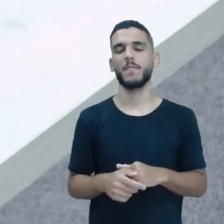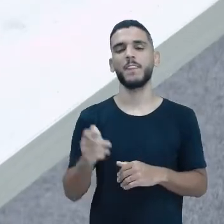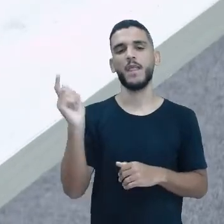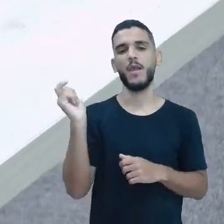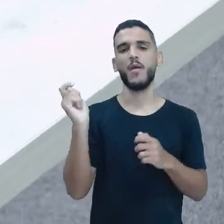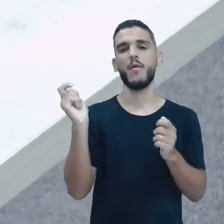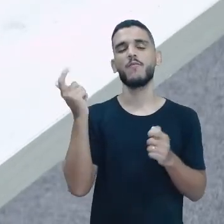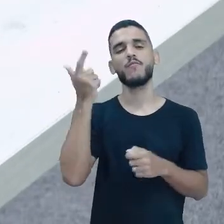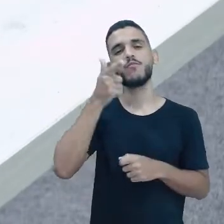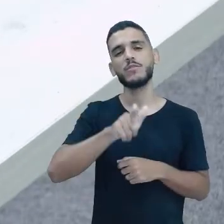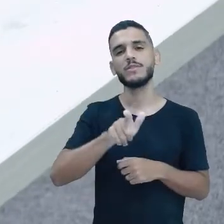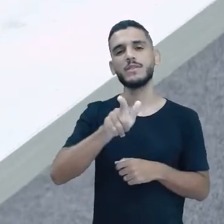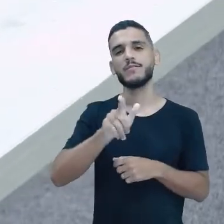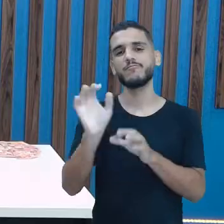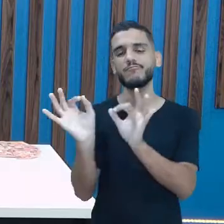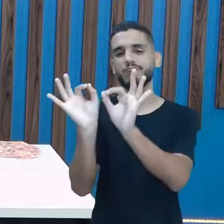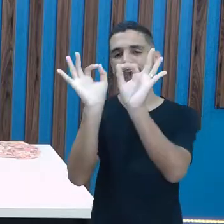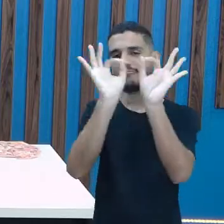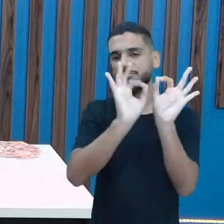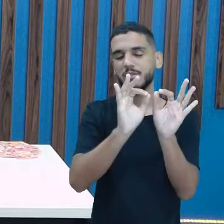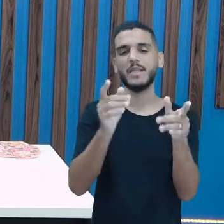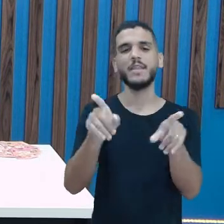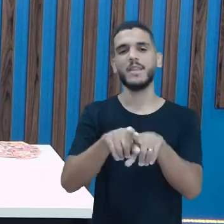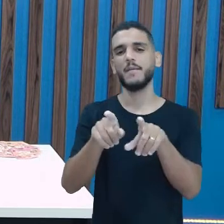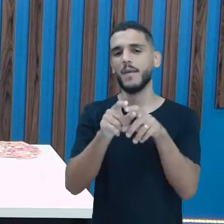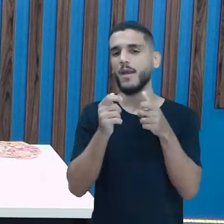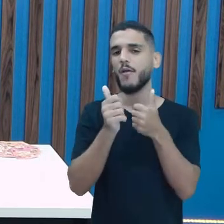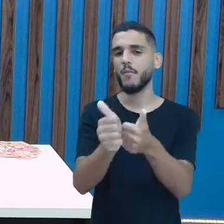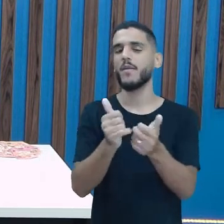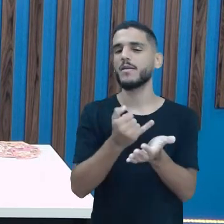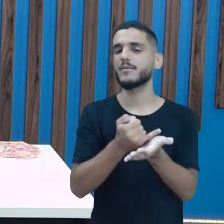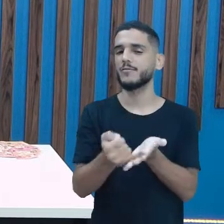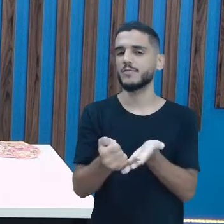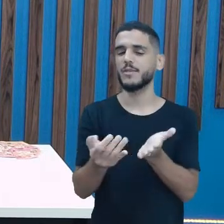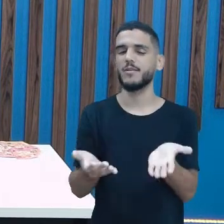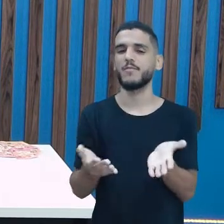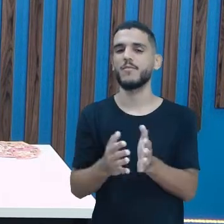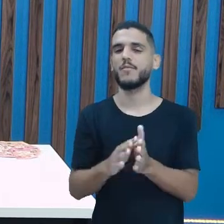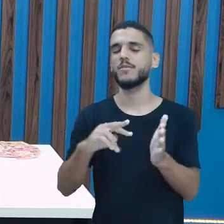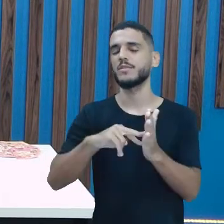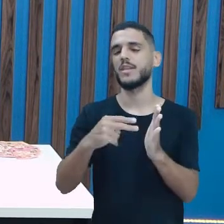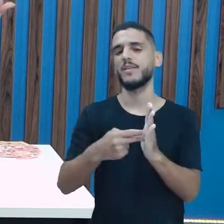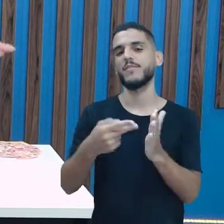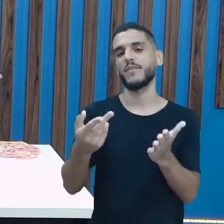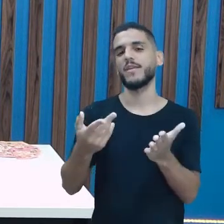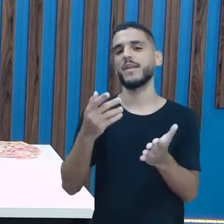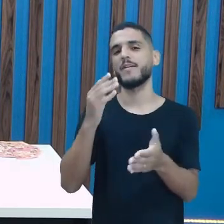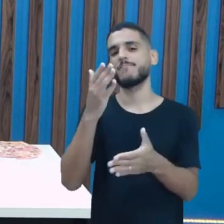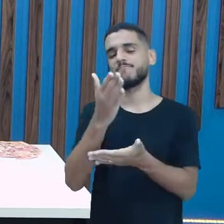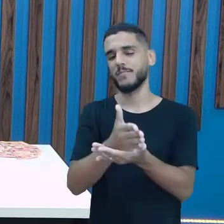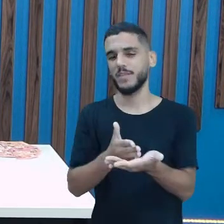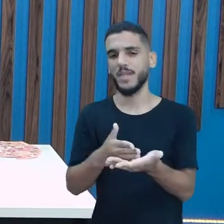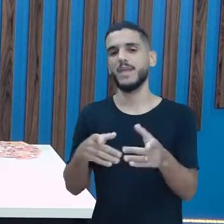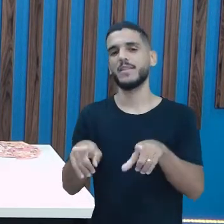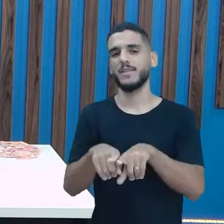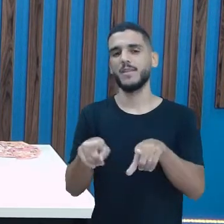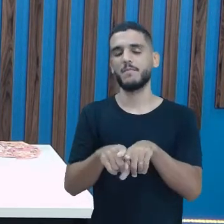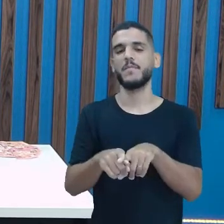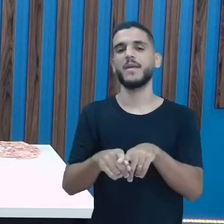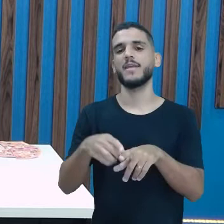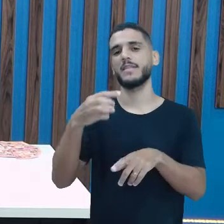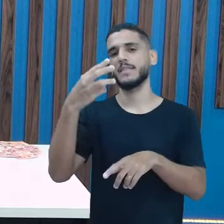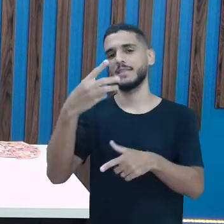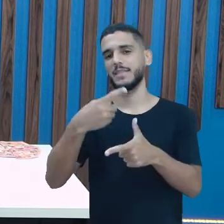conseguiram entender e acompanhar essa introdução do que significa metade terça parte.